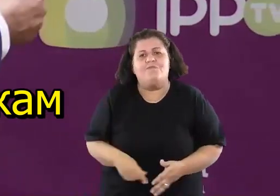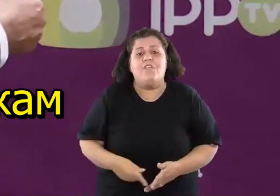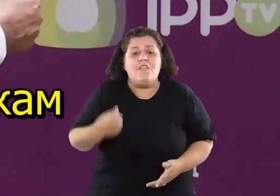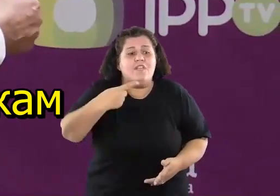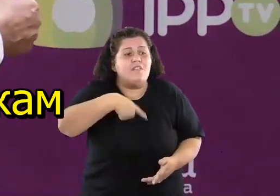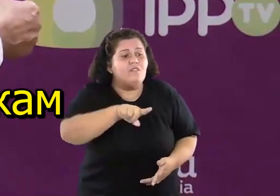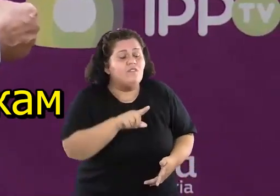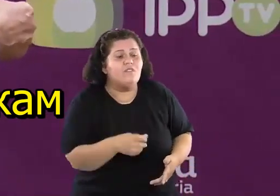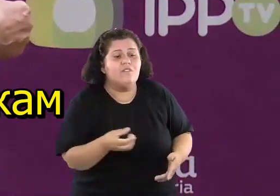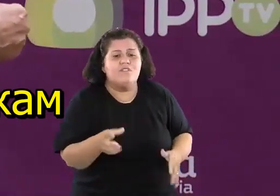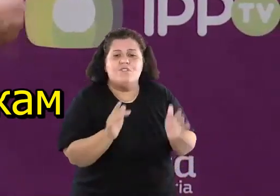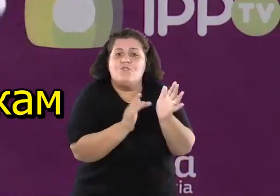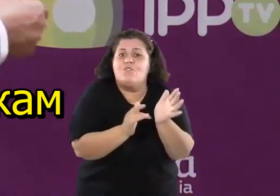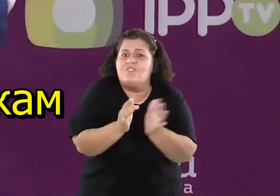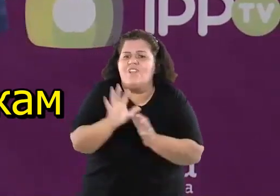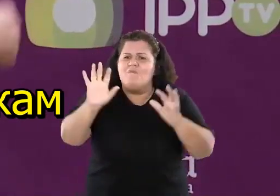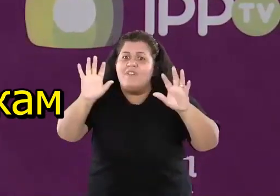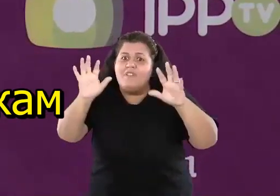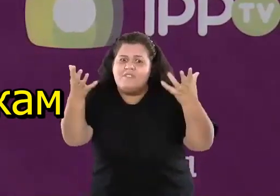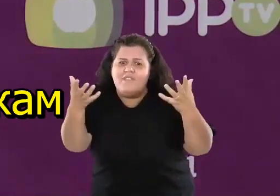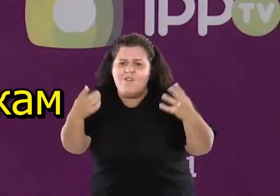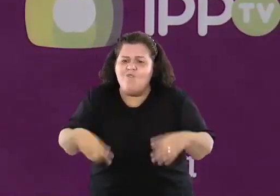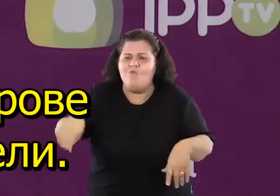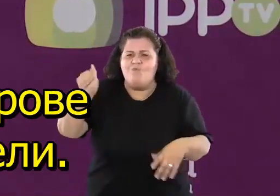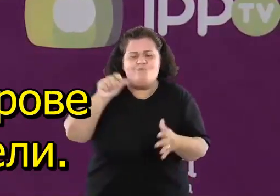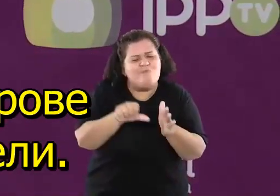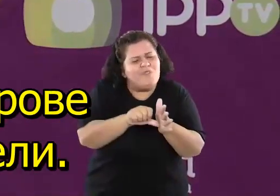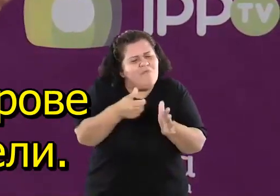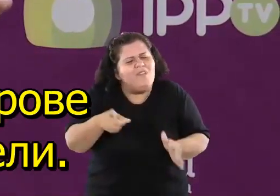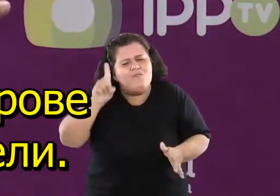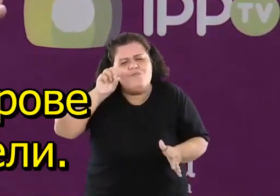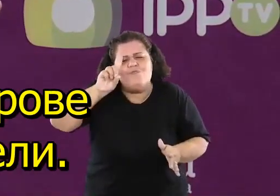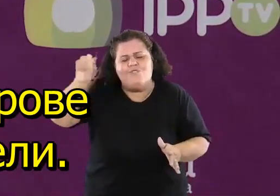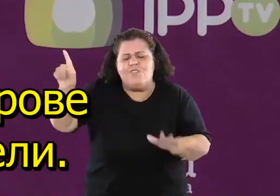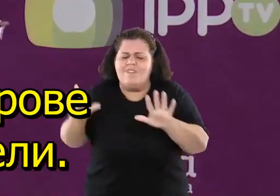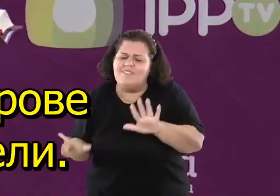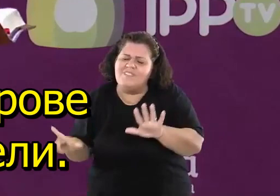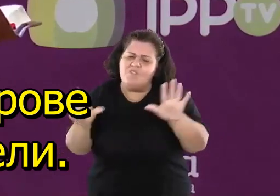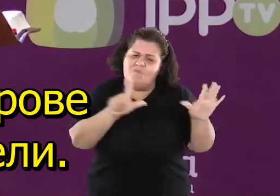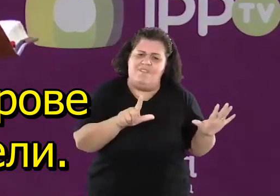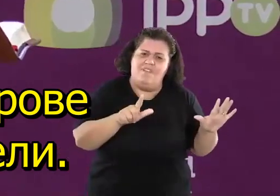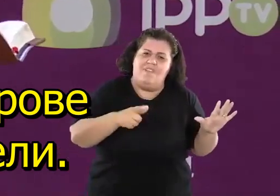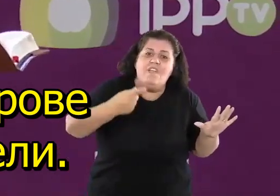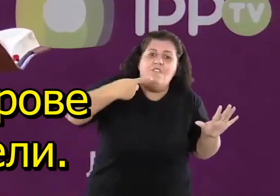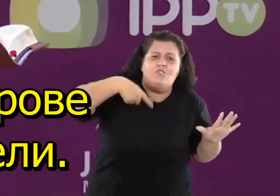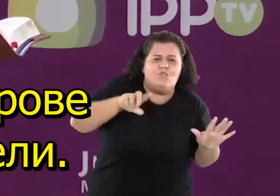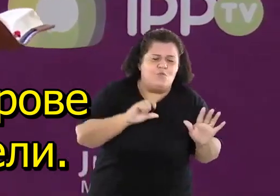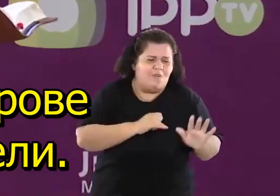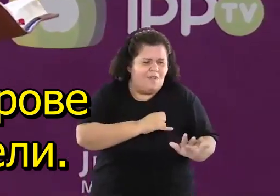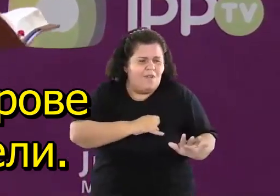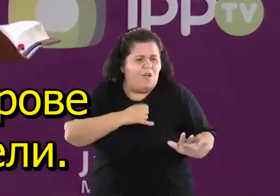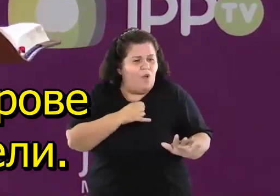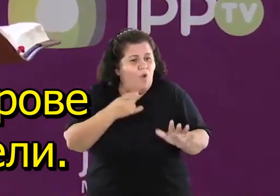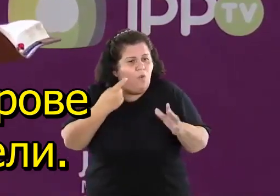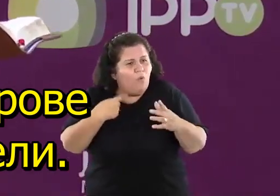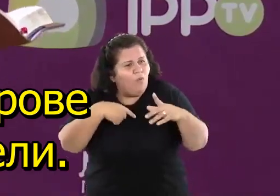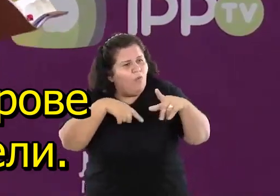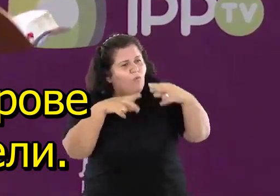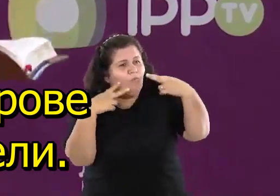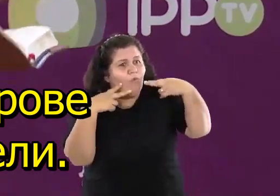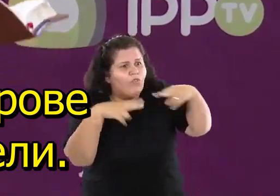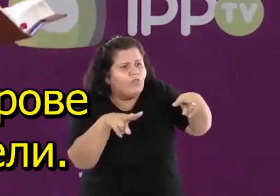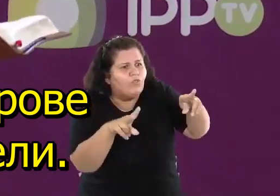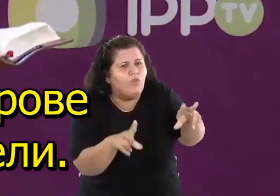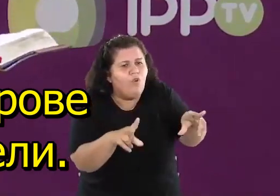seus discípulos no primeiro dia da semana. Jesus apareceu a João na ilha de Patmos